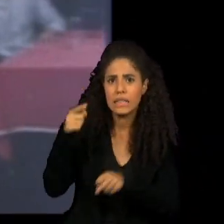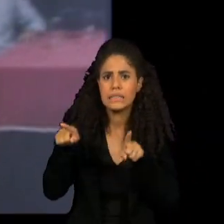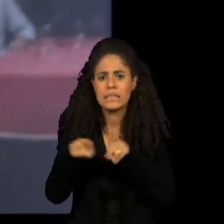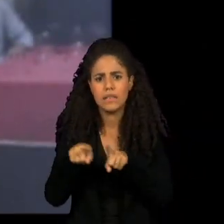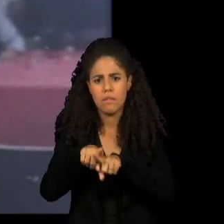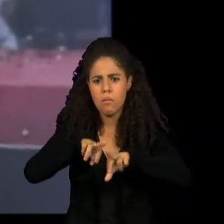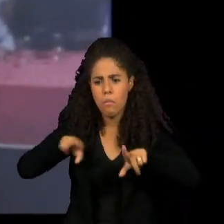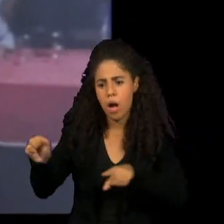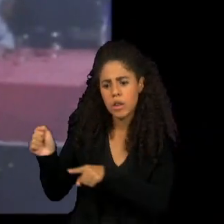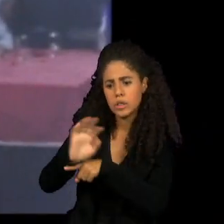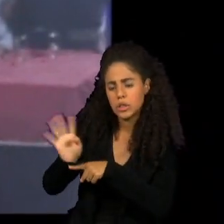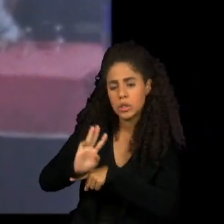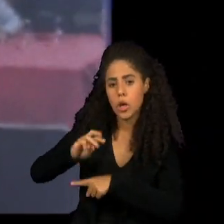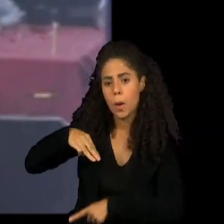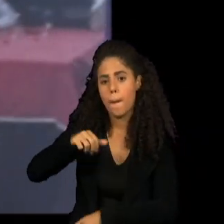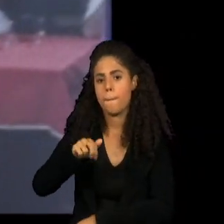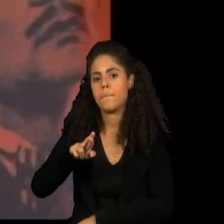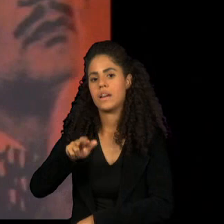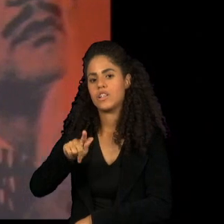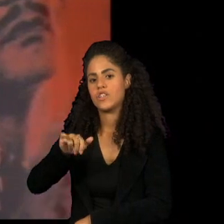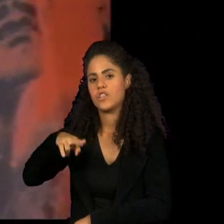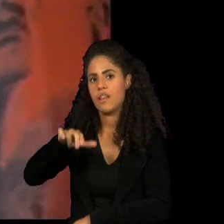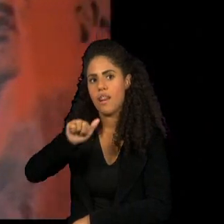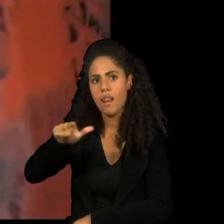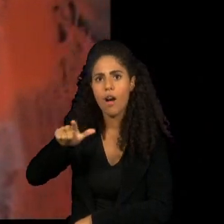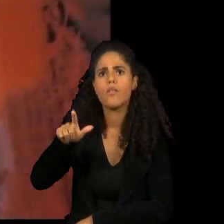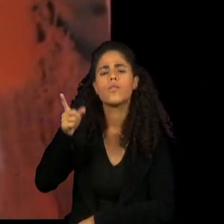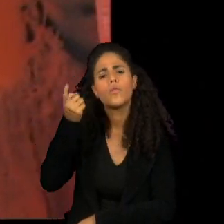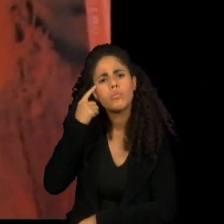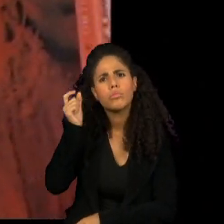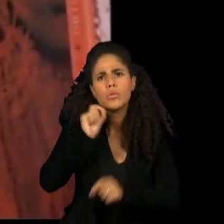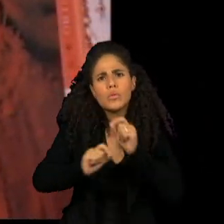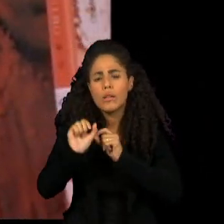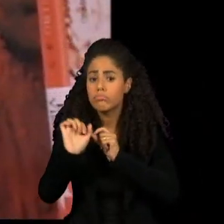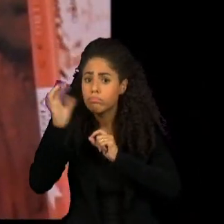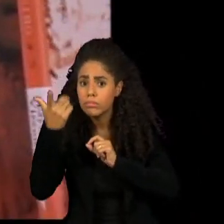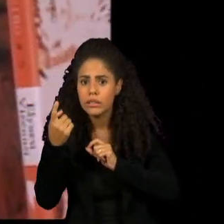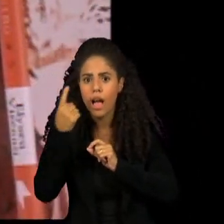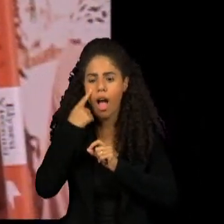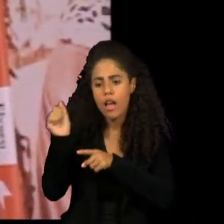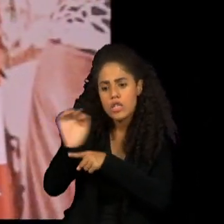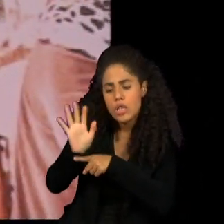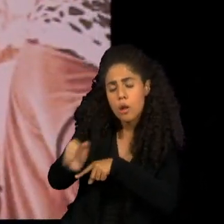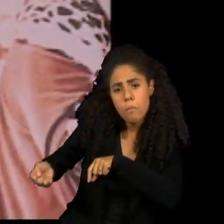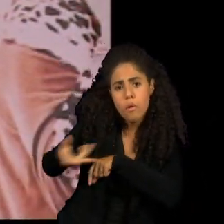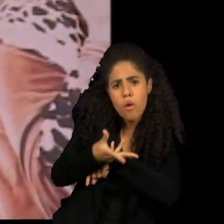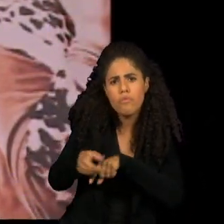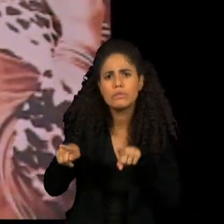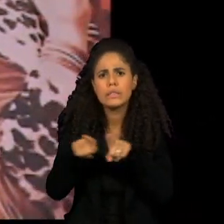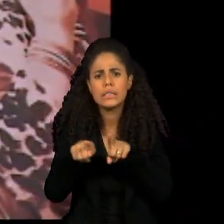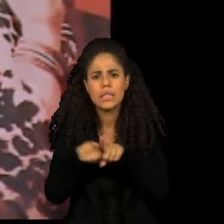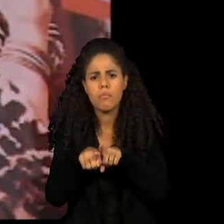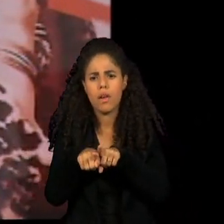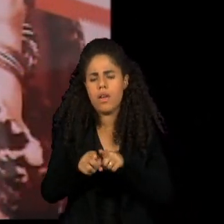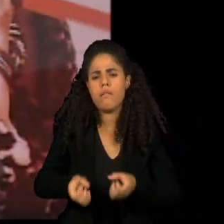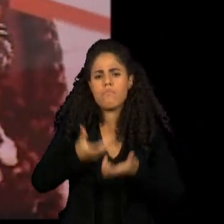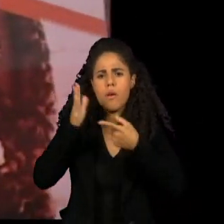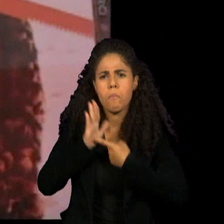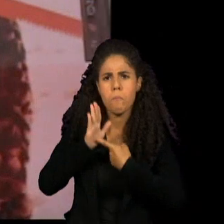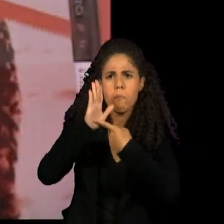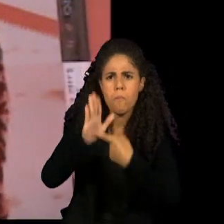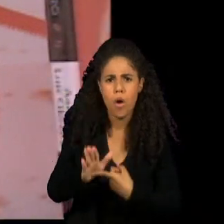chamado cinema marginal, que, embora tivesse pontos em comum com o cinema novo, pregava uma ruptura ainda